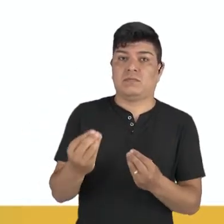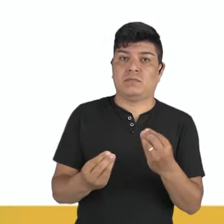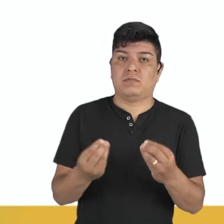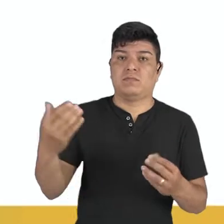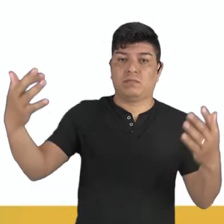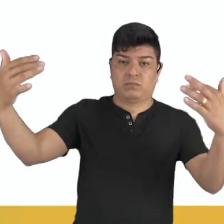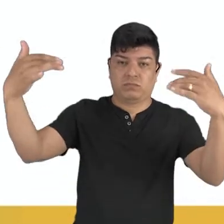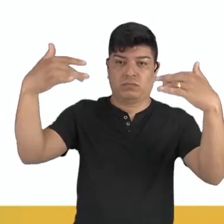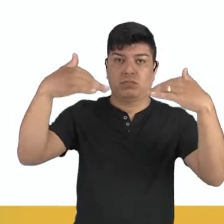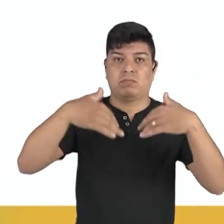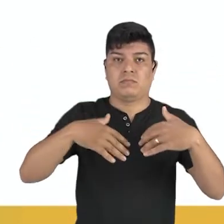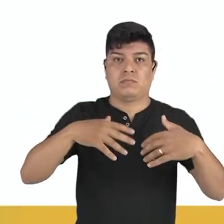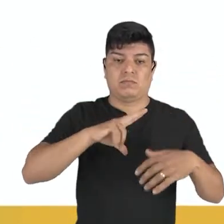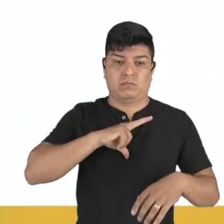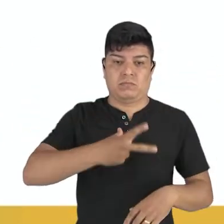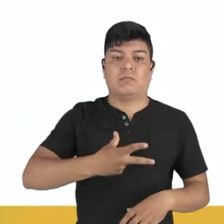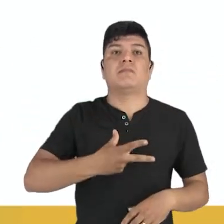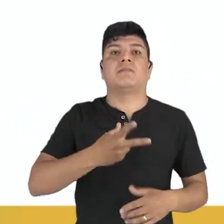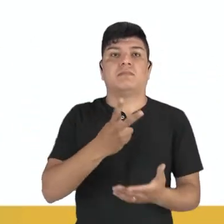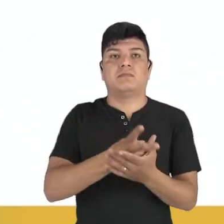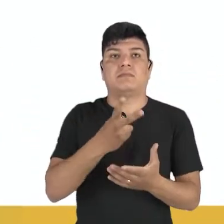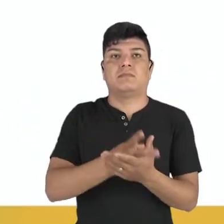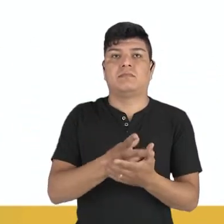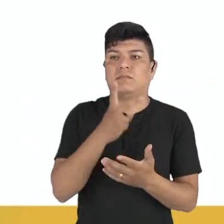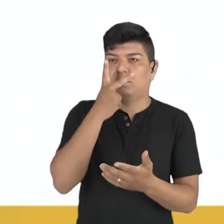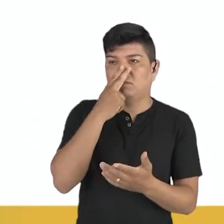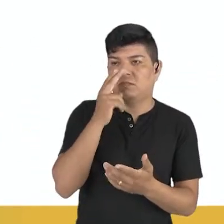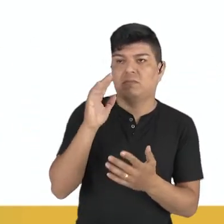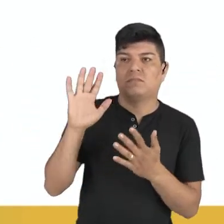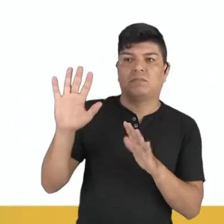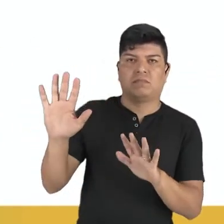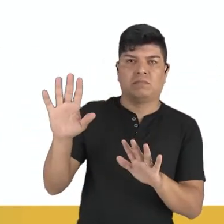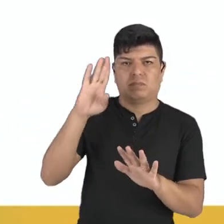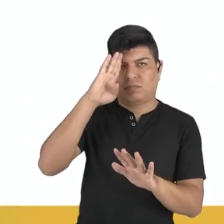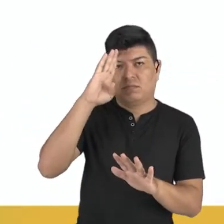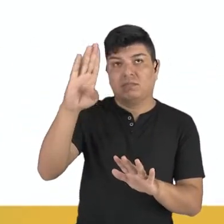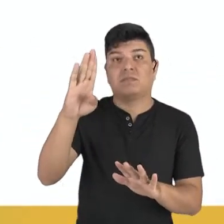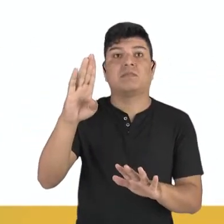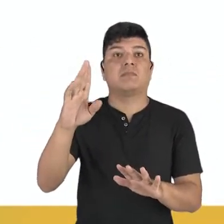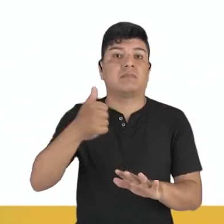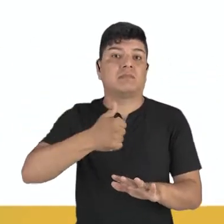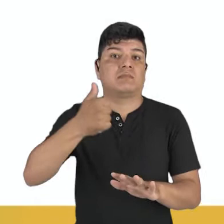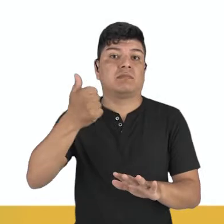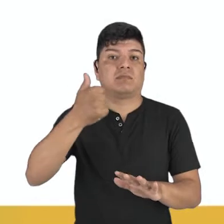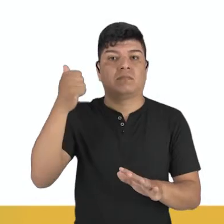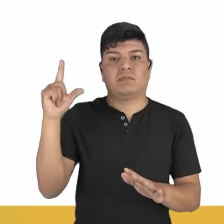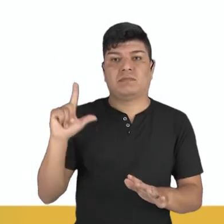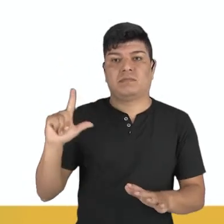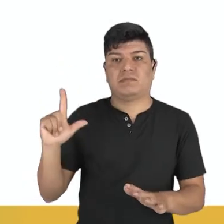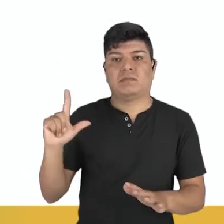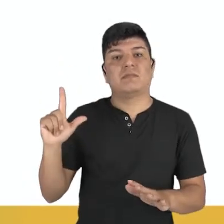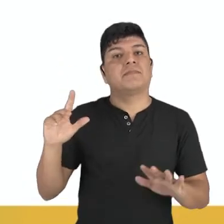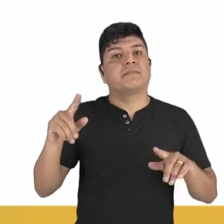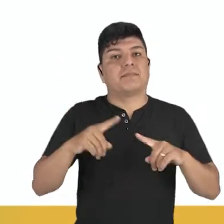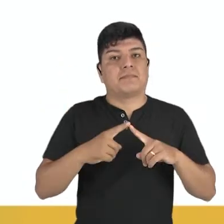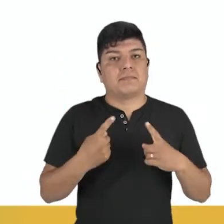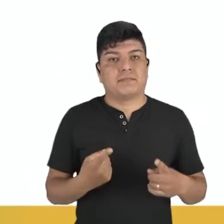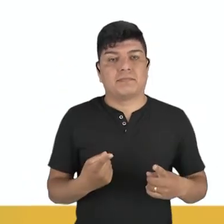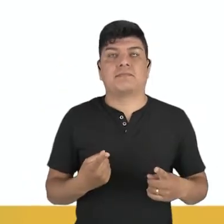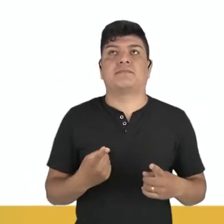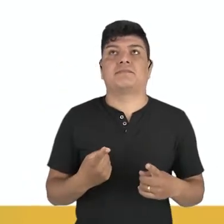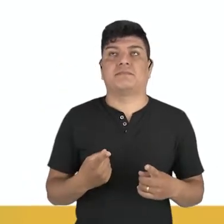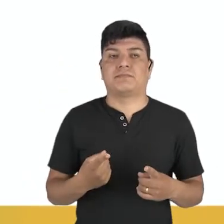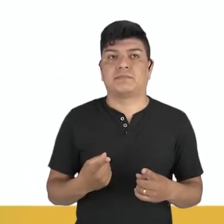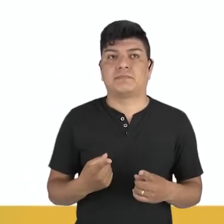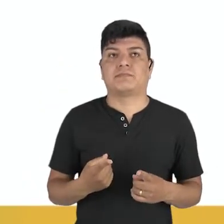colonizados por Portugal nós sempre vamos ter aquele pézinho lá Principalmente as nossas primeiras e literaturas claro que